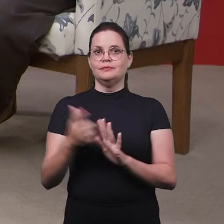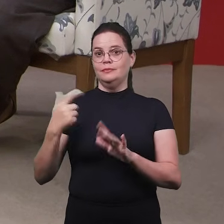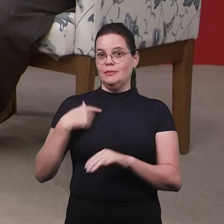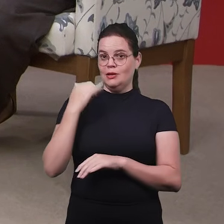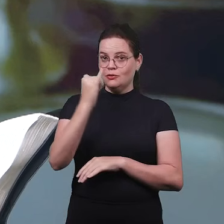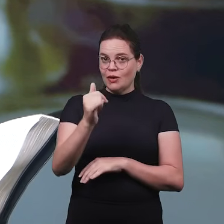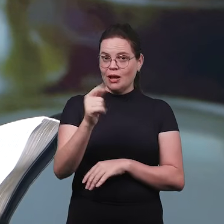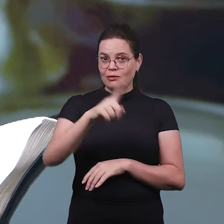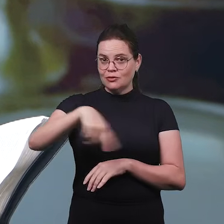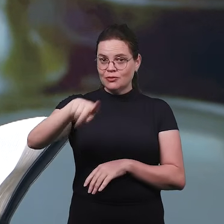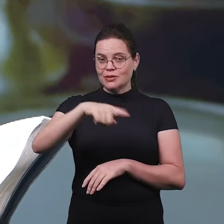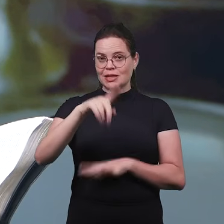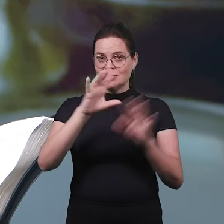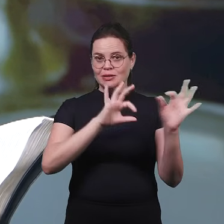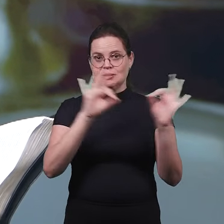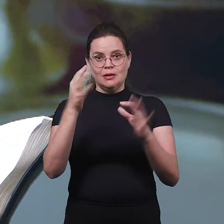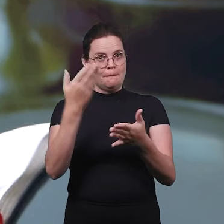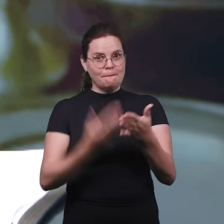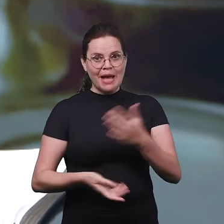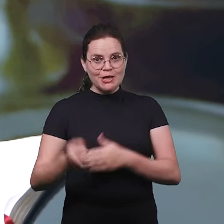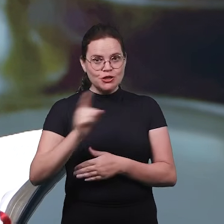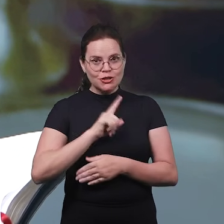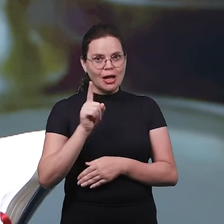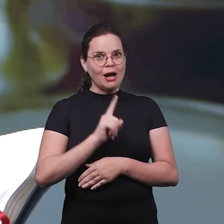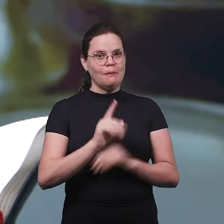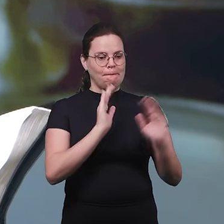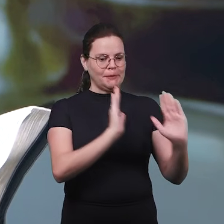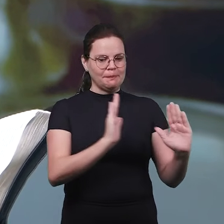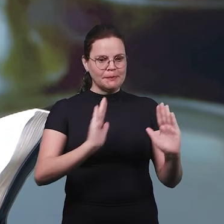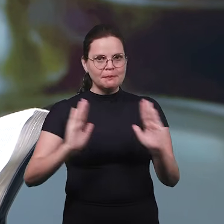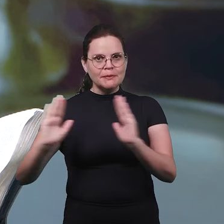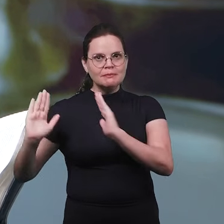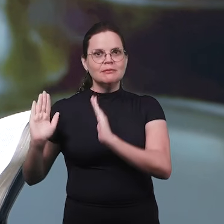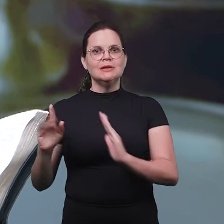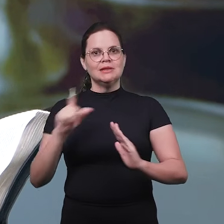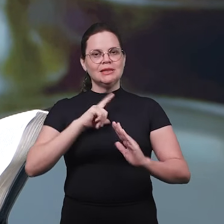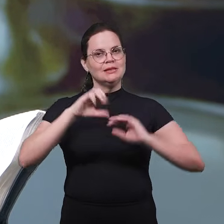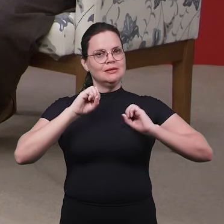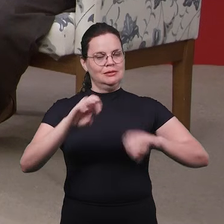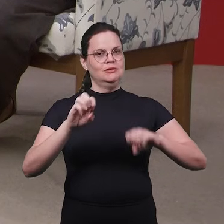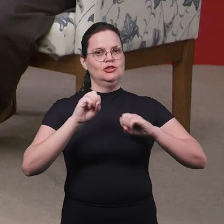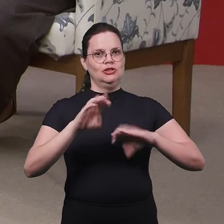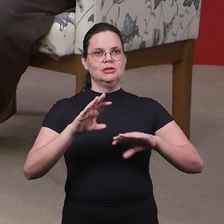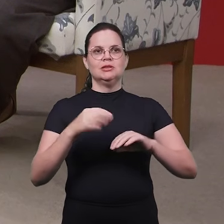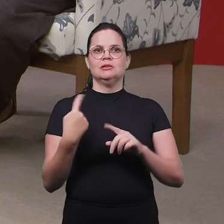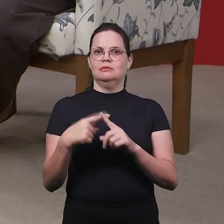aos irmãos é não perderem esta sequência de